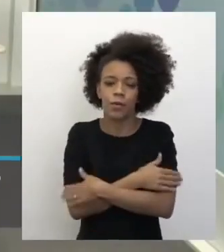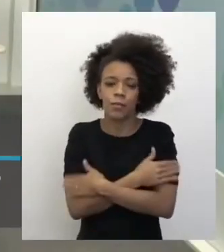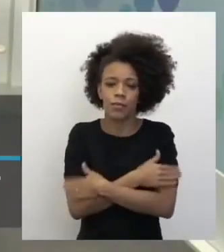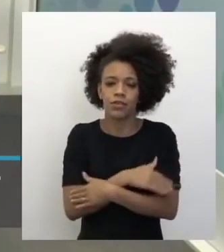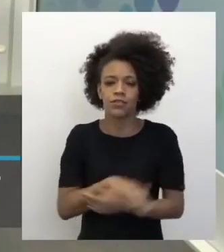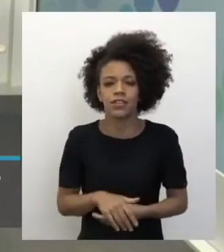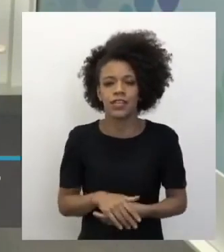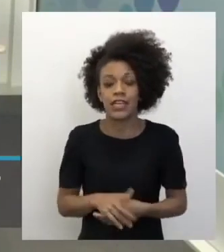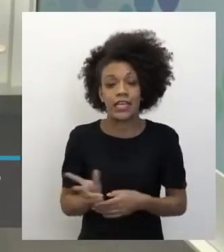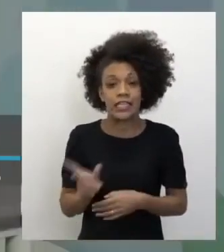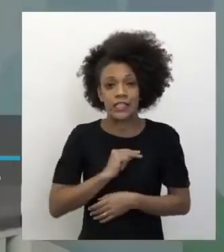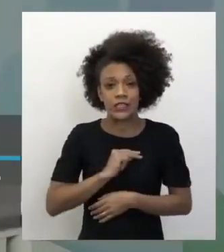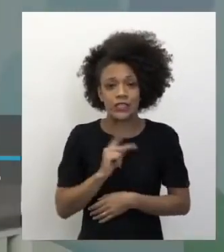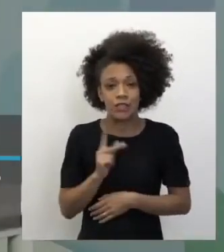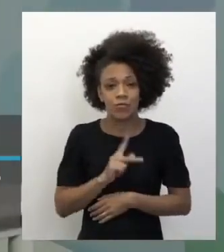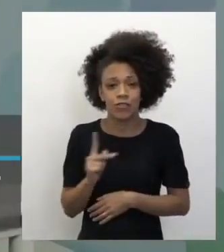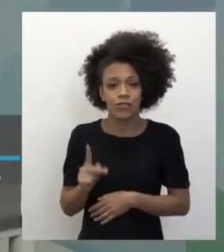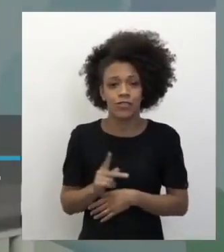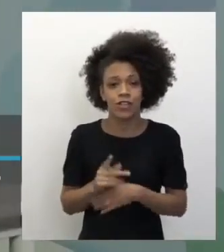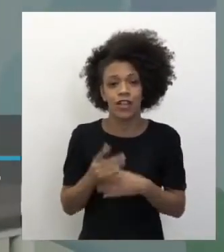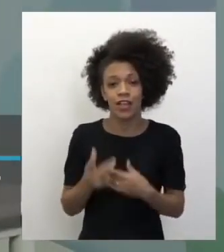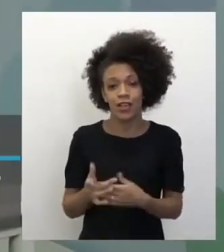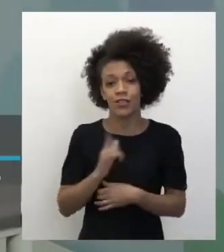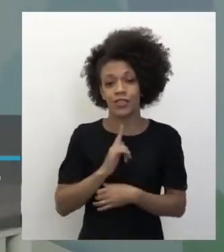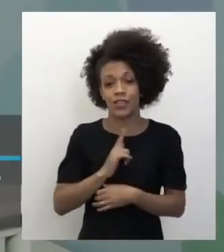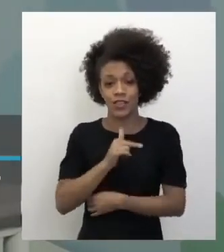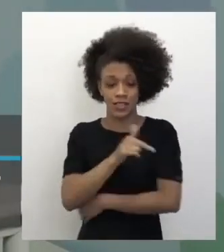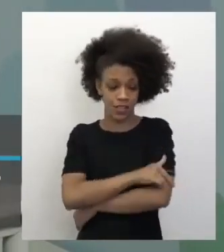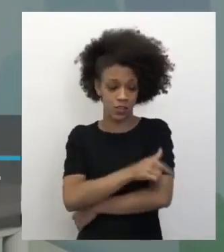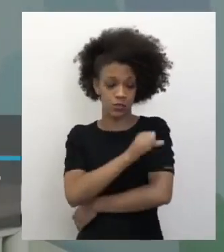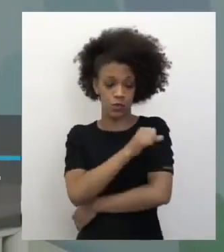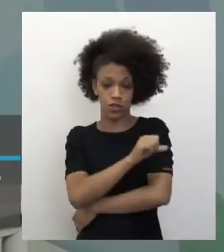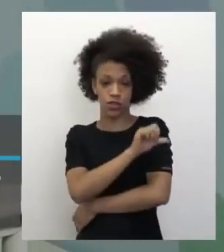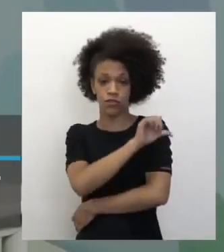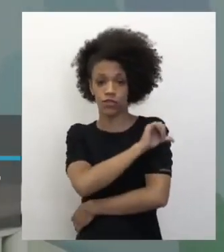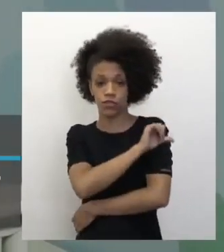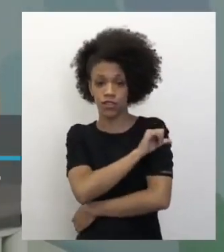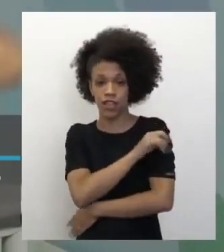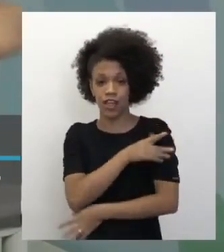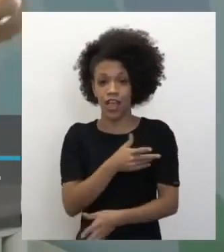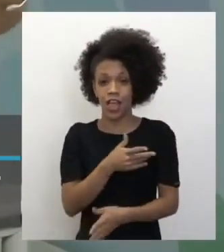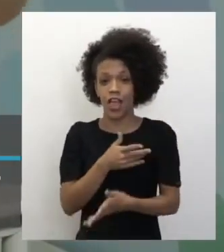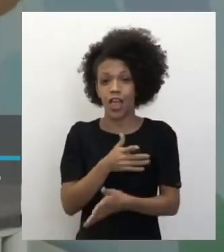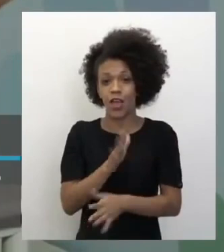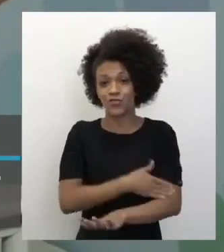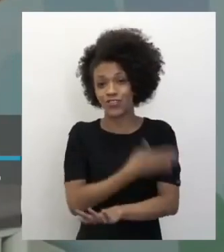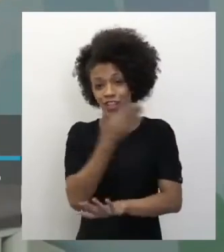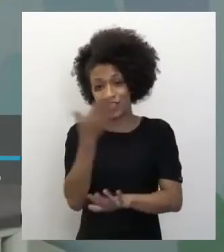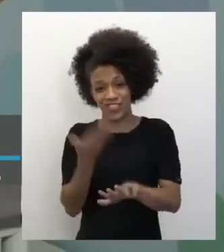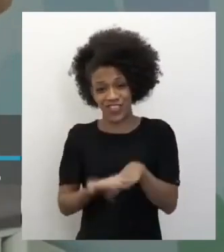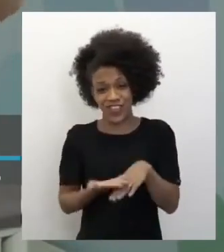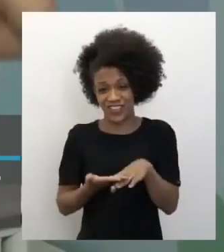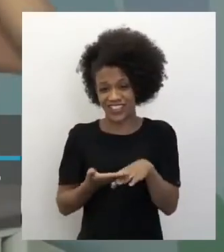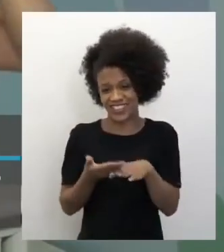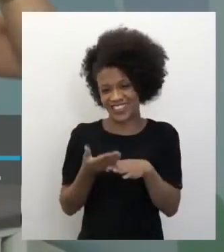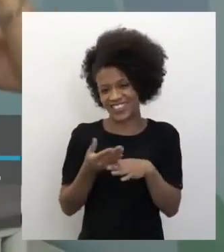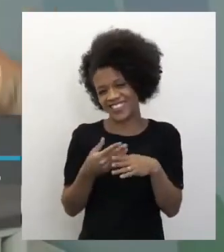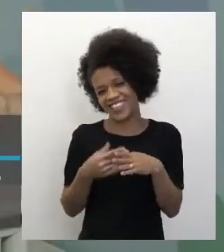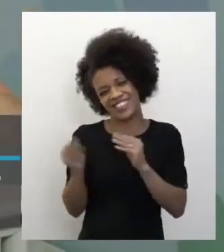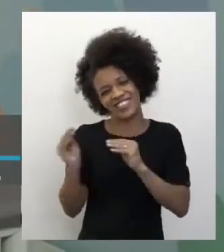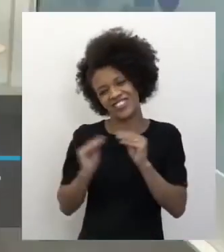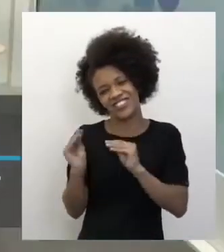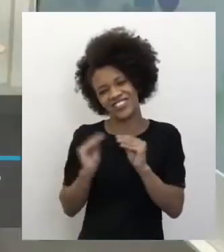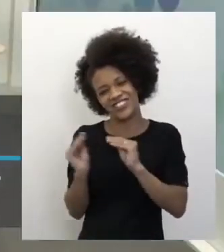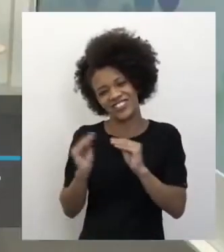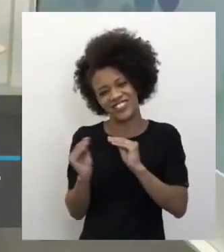assim, eita, professoras André e Mônica, eu tenho 7º, 8º e 9º, eu passei o dia inteiro com vocês. Nossa! Eita, ó!